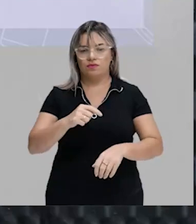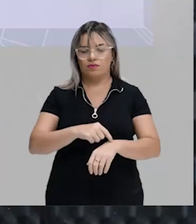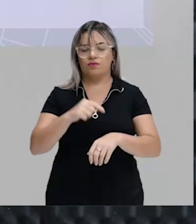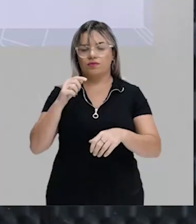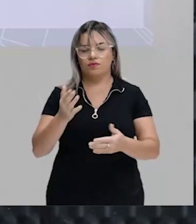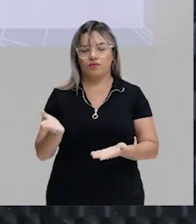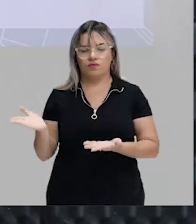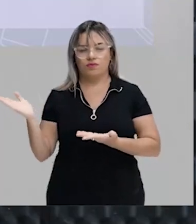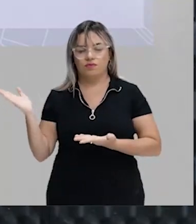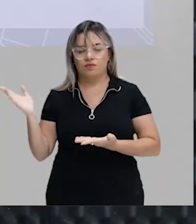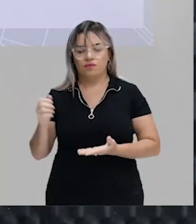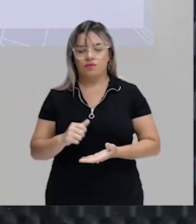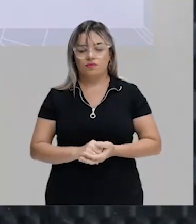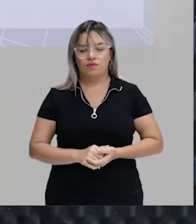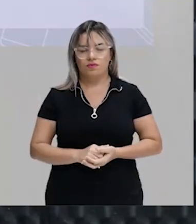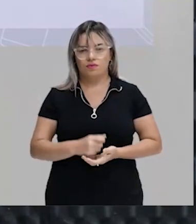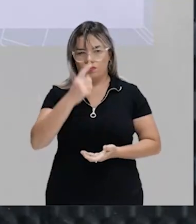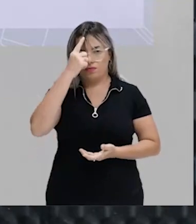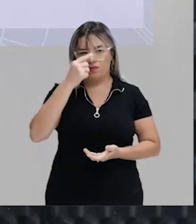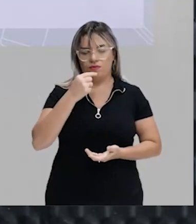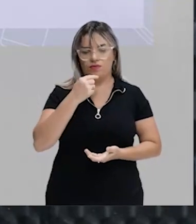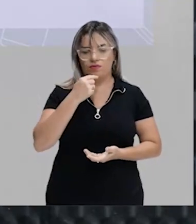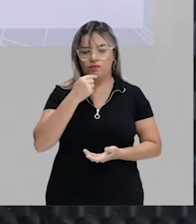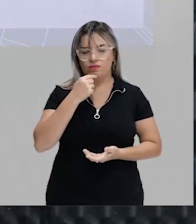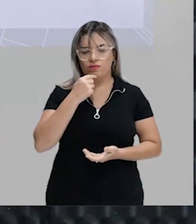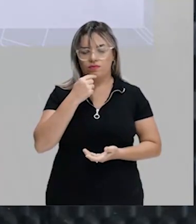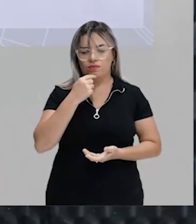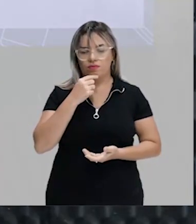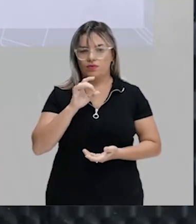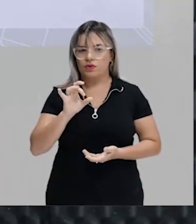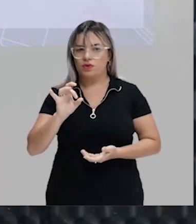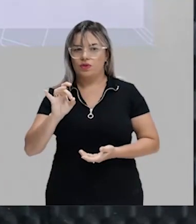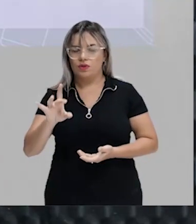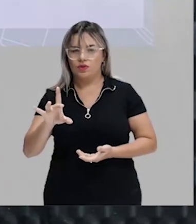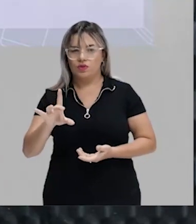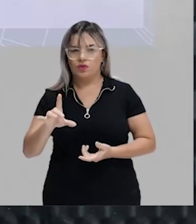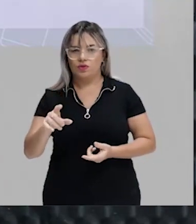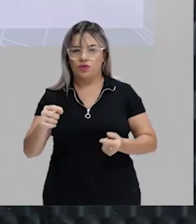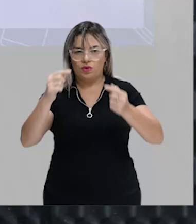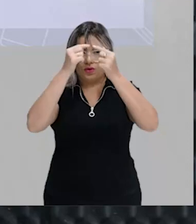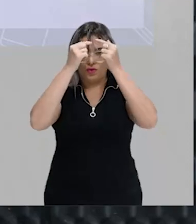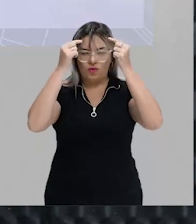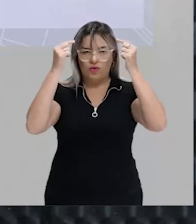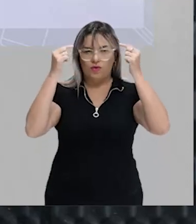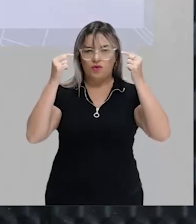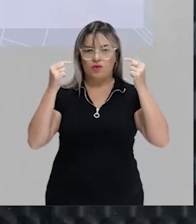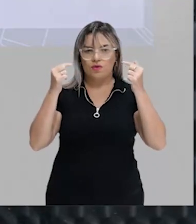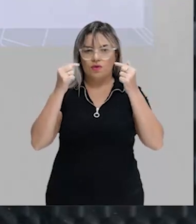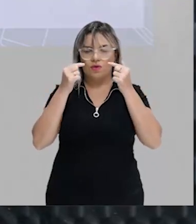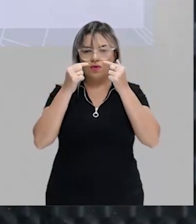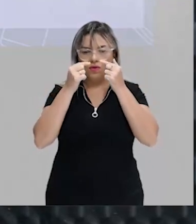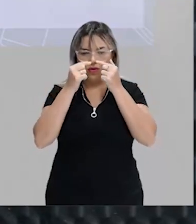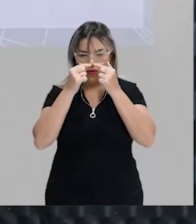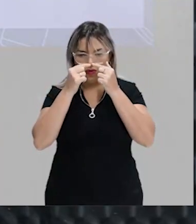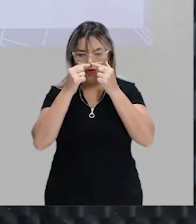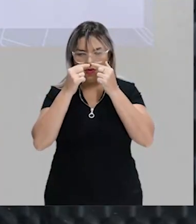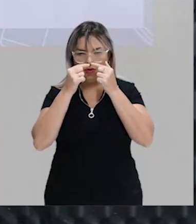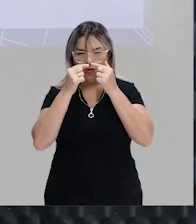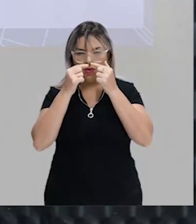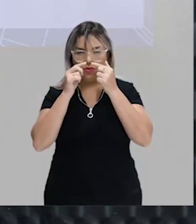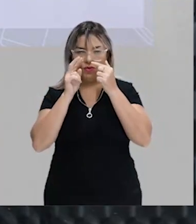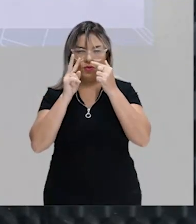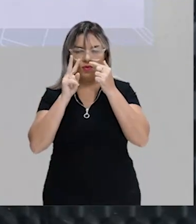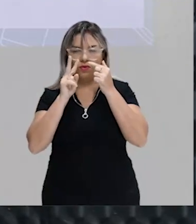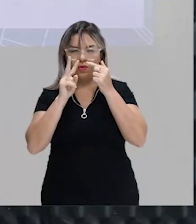momento, eu tenho aqui só o recorte do olhar de Vênus,